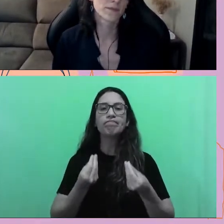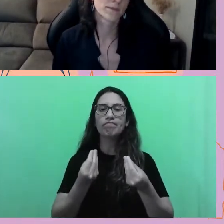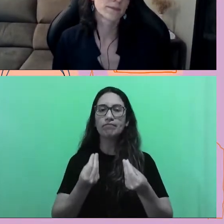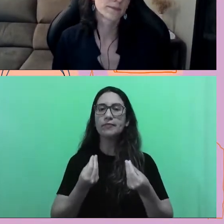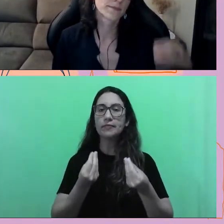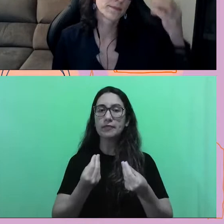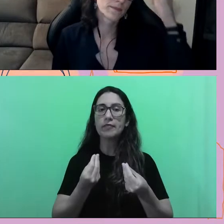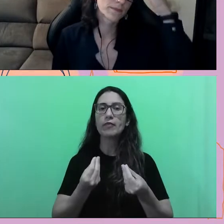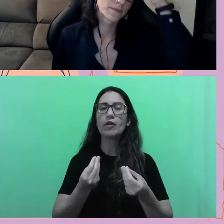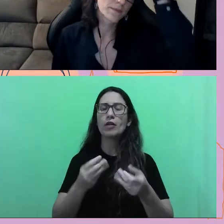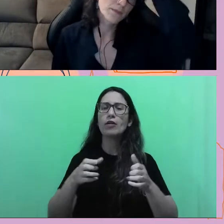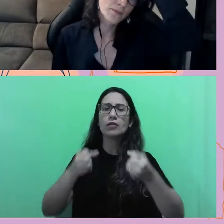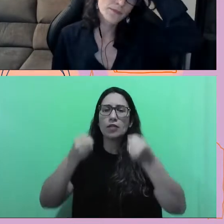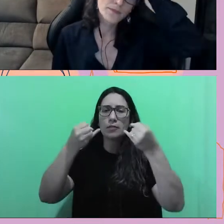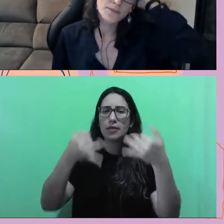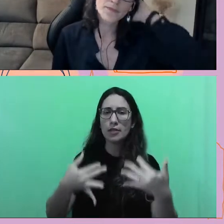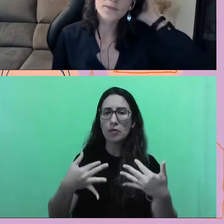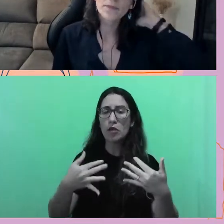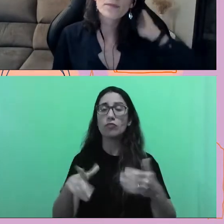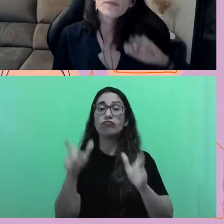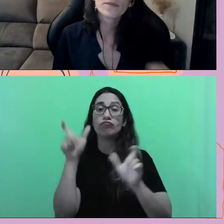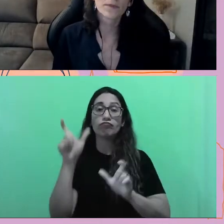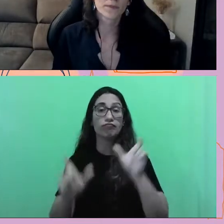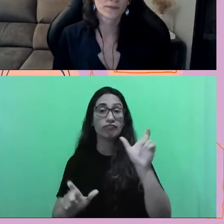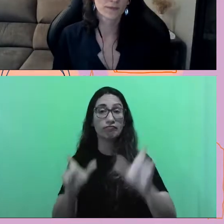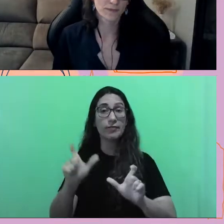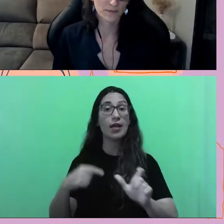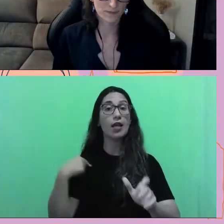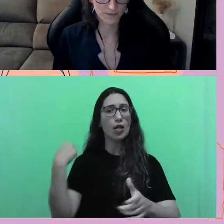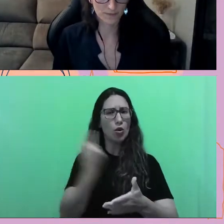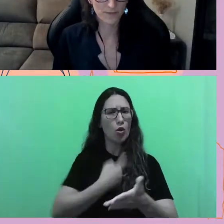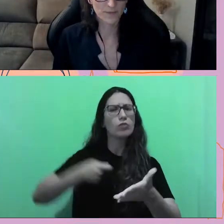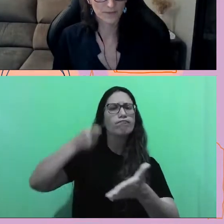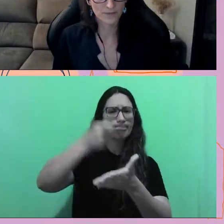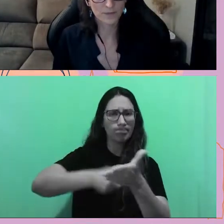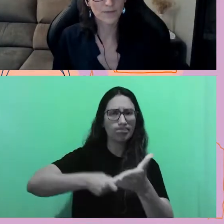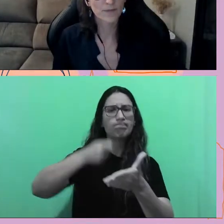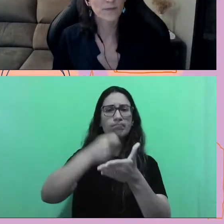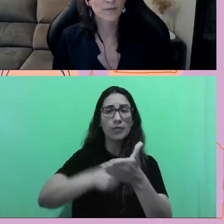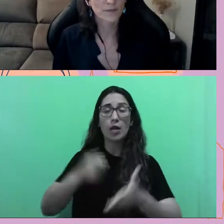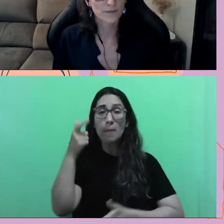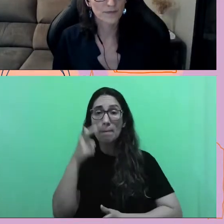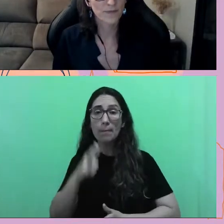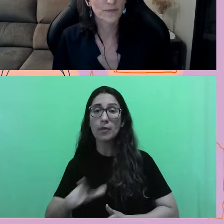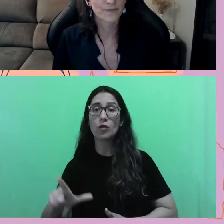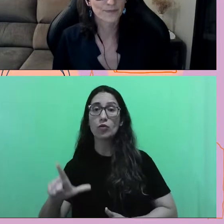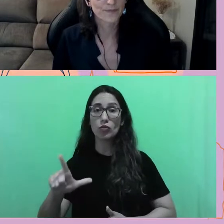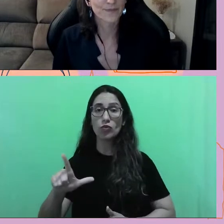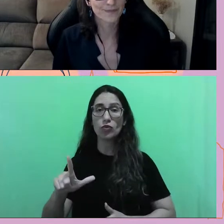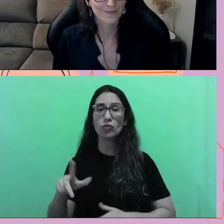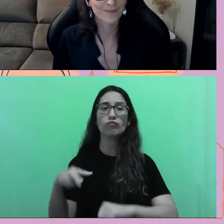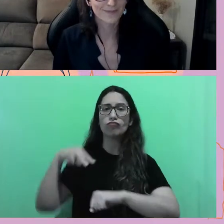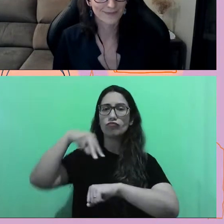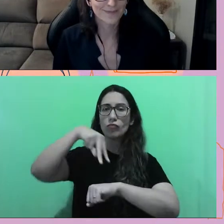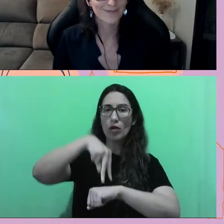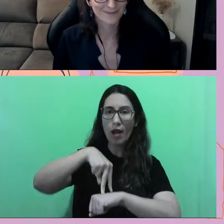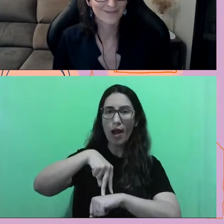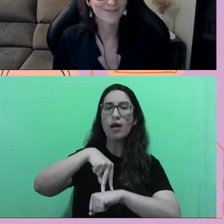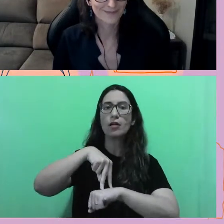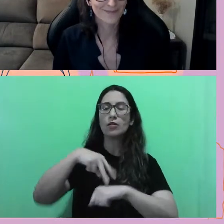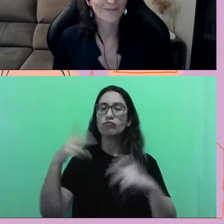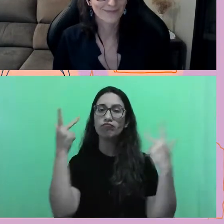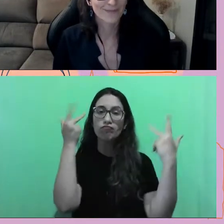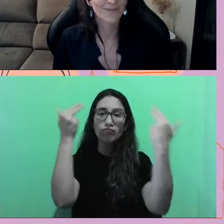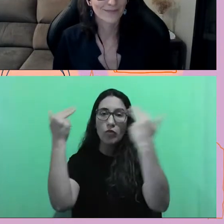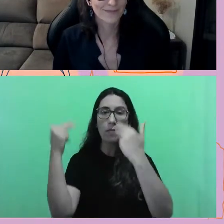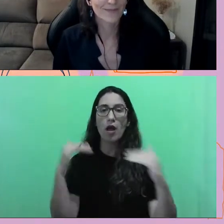eu sempre falo do lugar de normalidade. A nossa batalha diária é para que a gente consiga encontrar um lugar de existir num lugar de normalidade